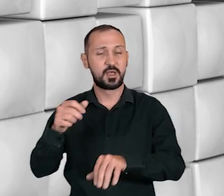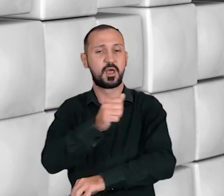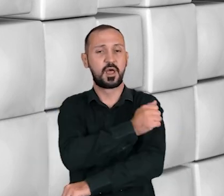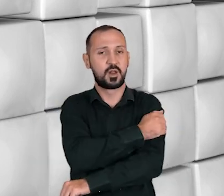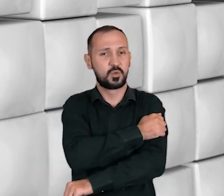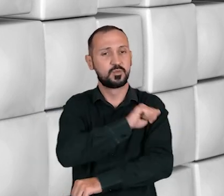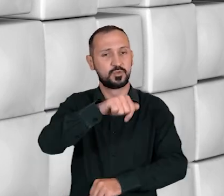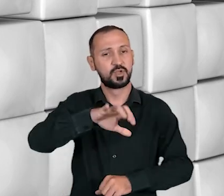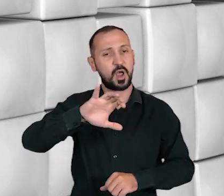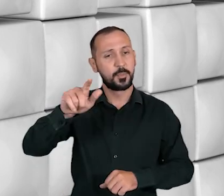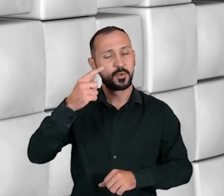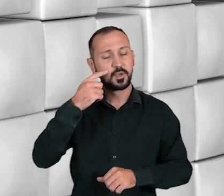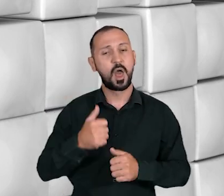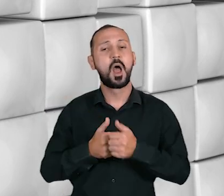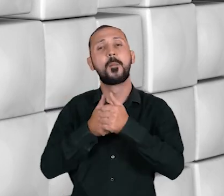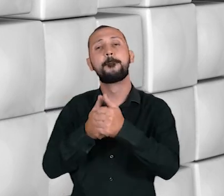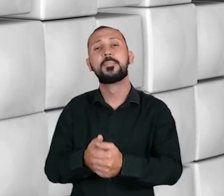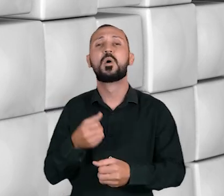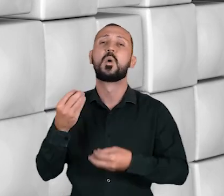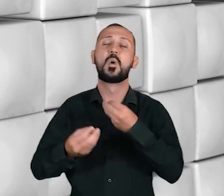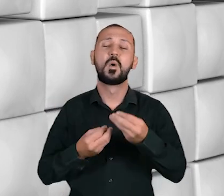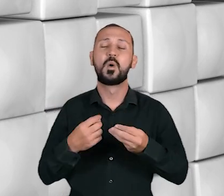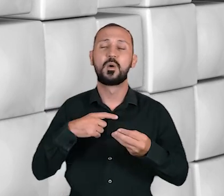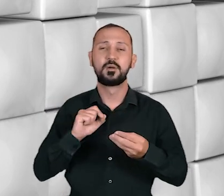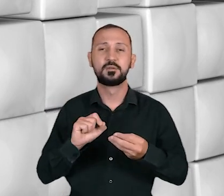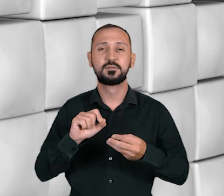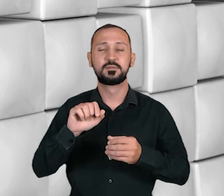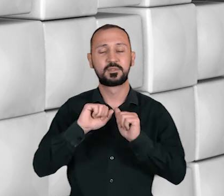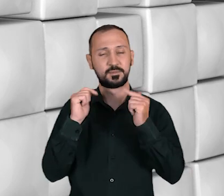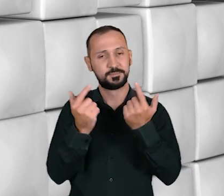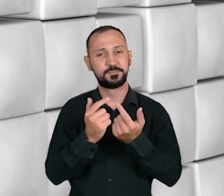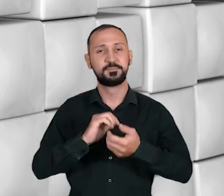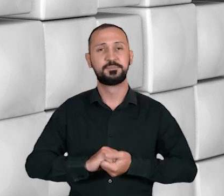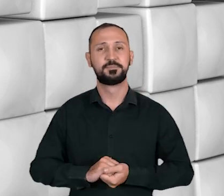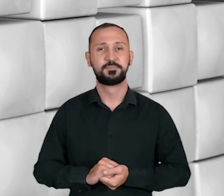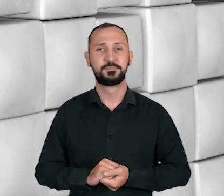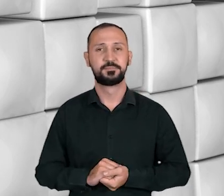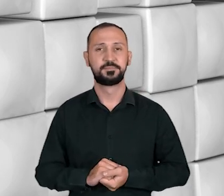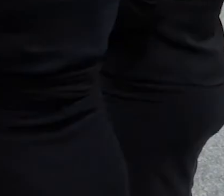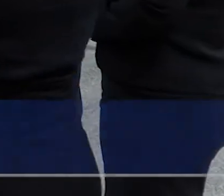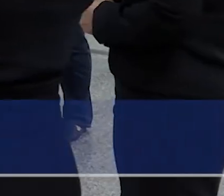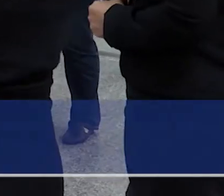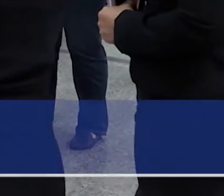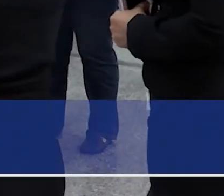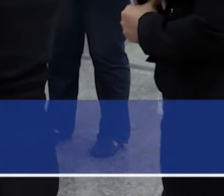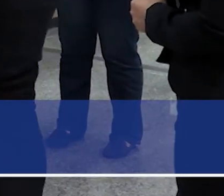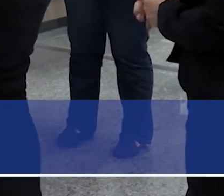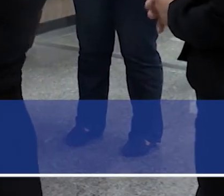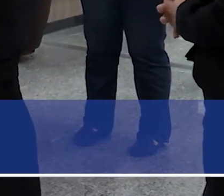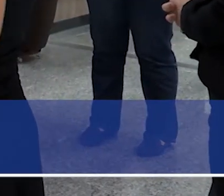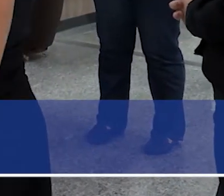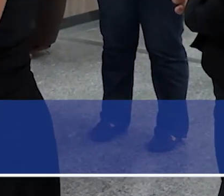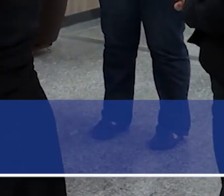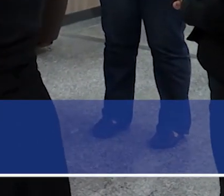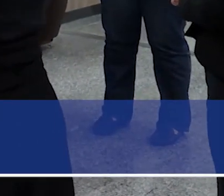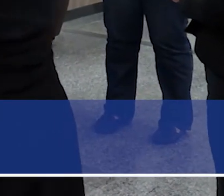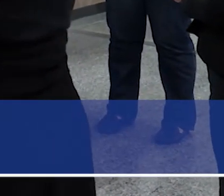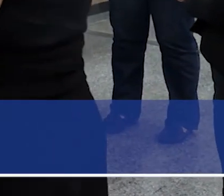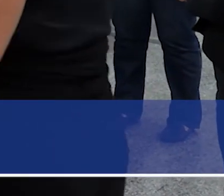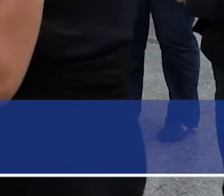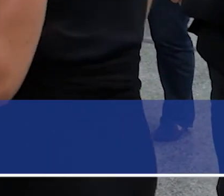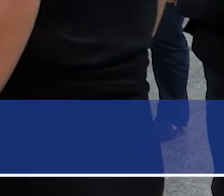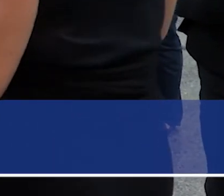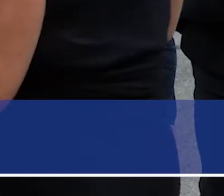Durante a semana, alunos de Campo Grande acompanharam as atividades na Alenis. And then we are going to